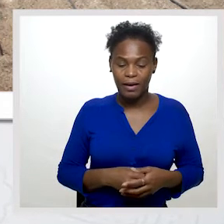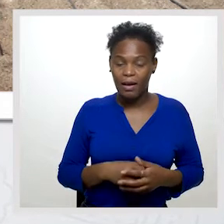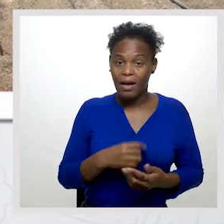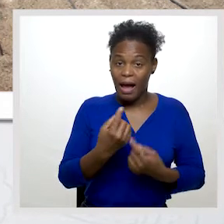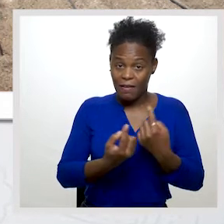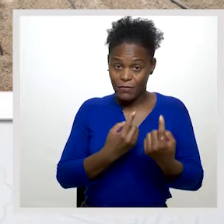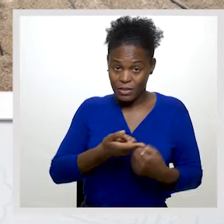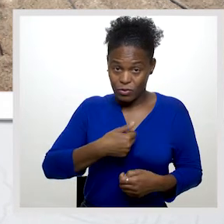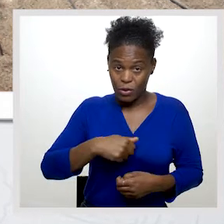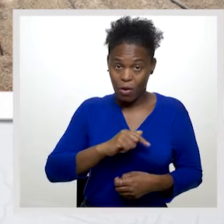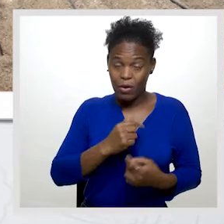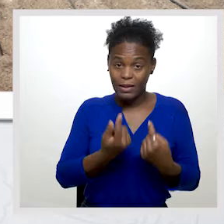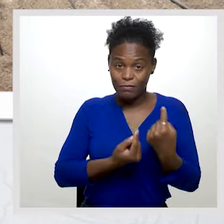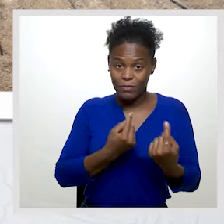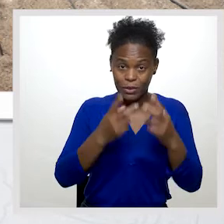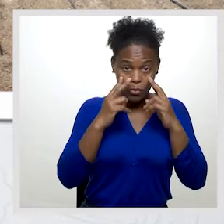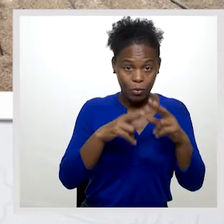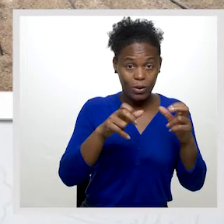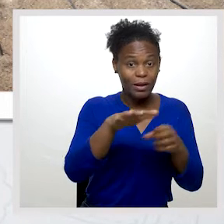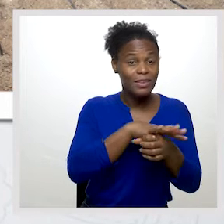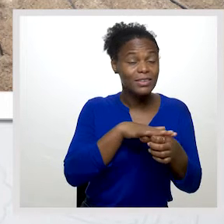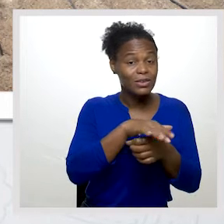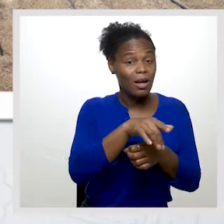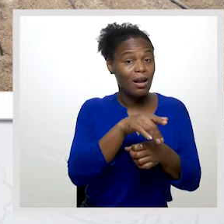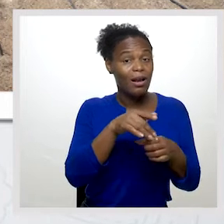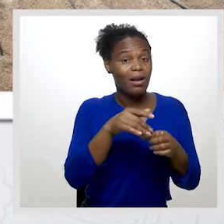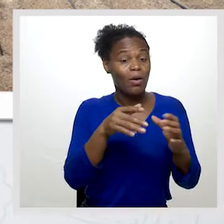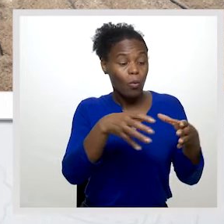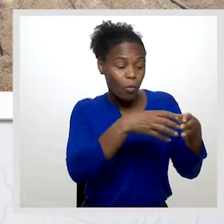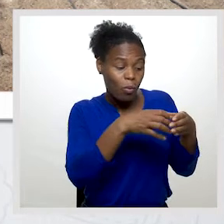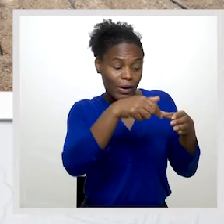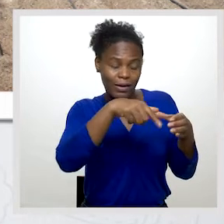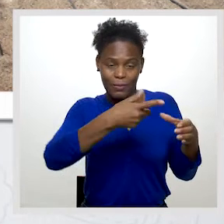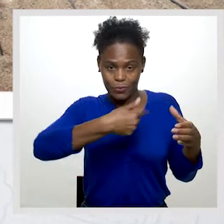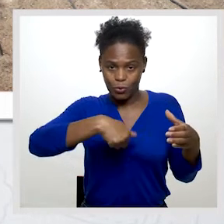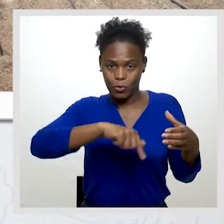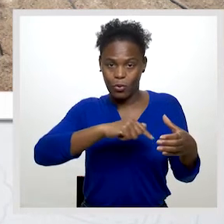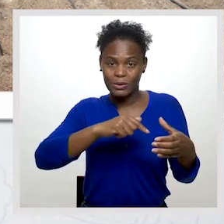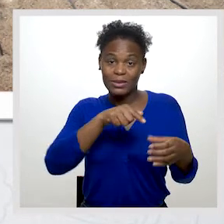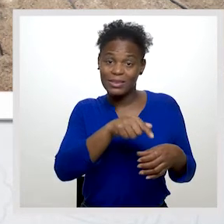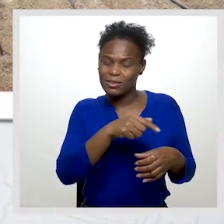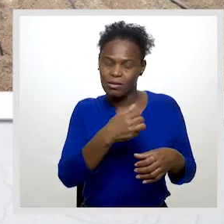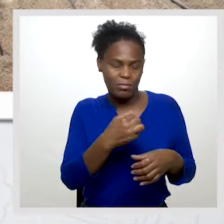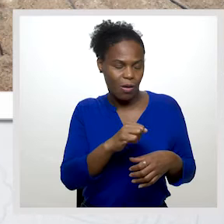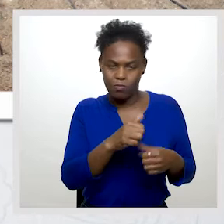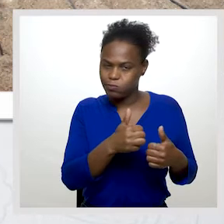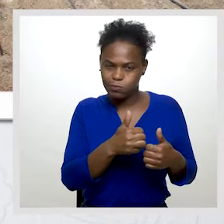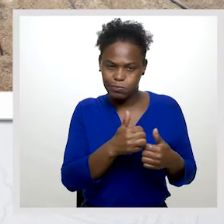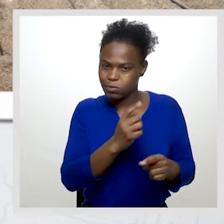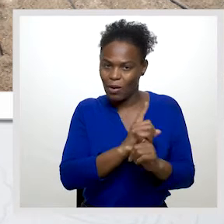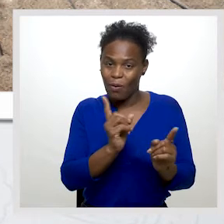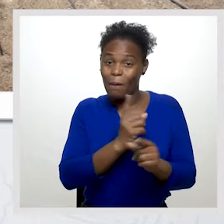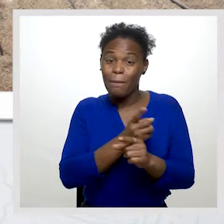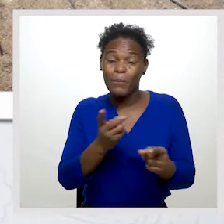Muitas vezes nós encontramos esta situação na nossa própria comunidade, não é? E isso não é correto,